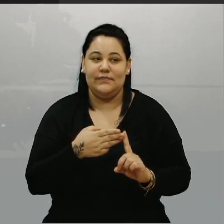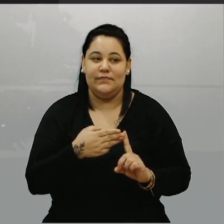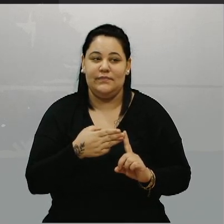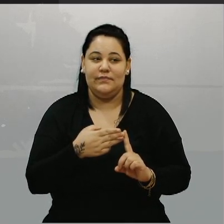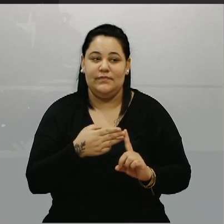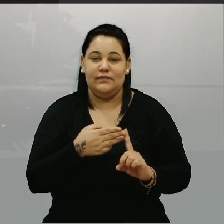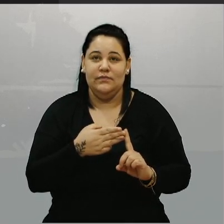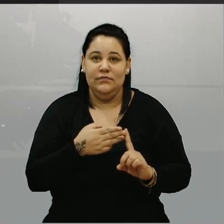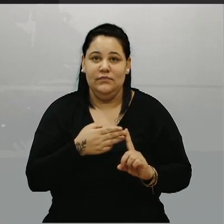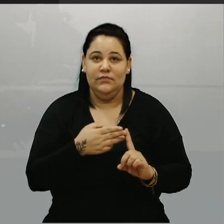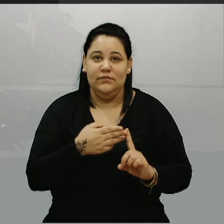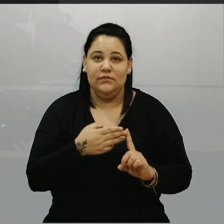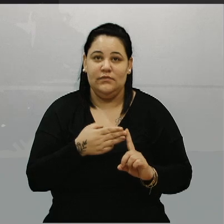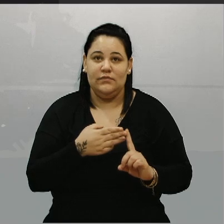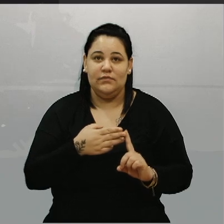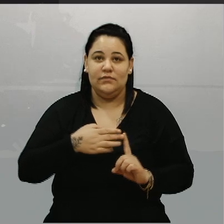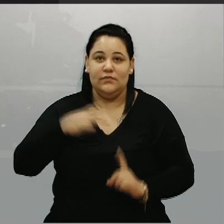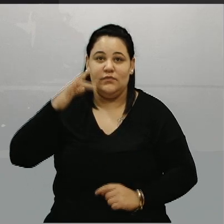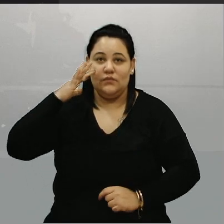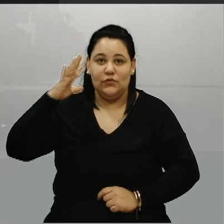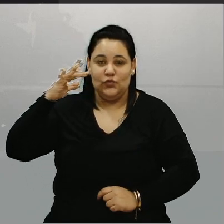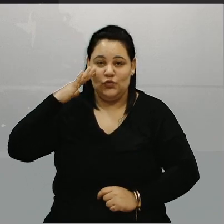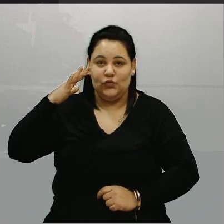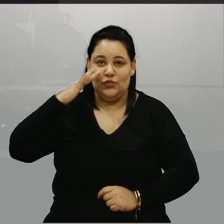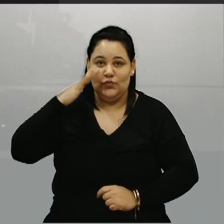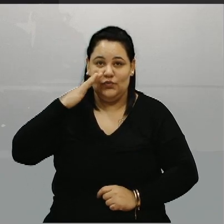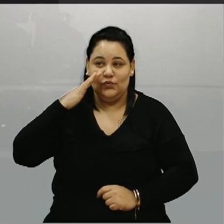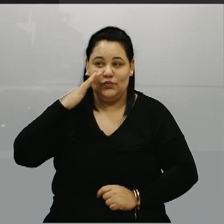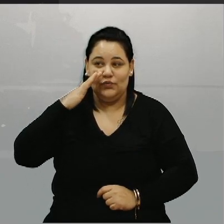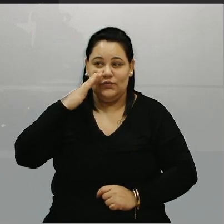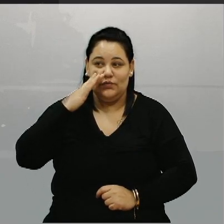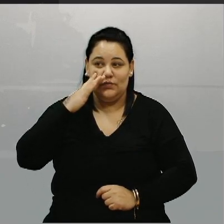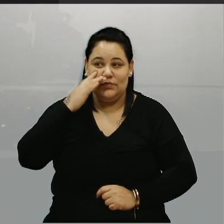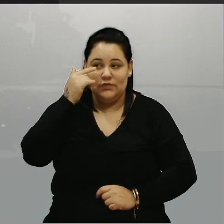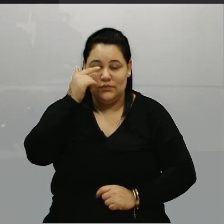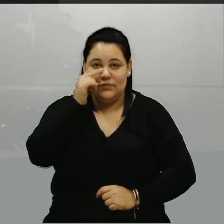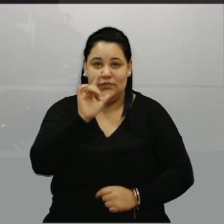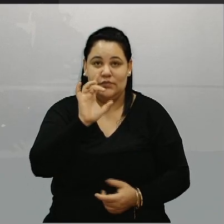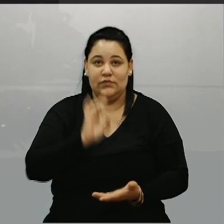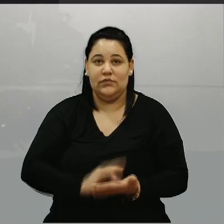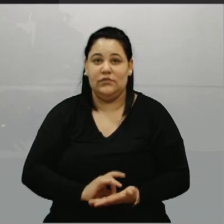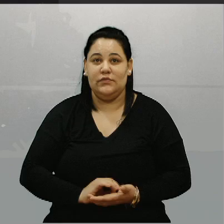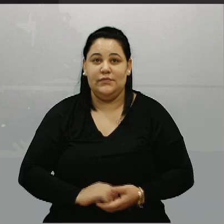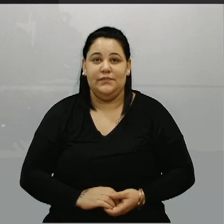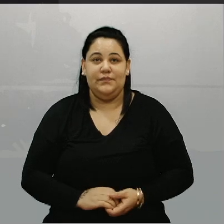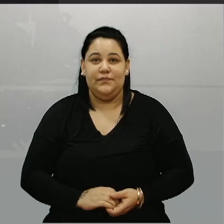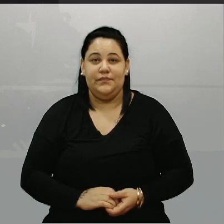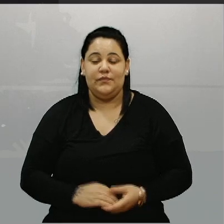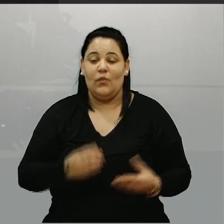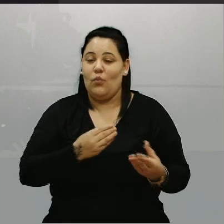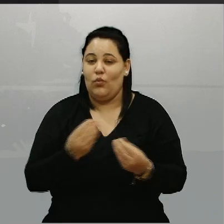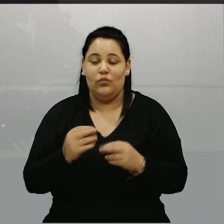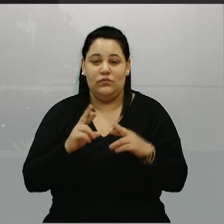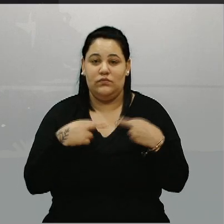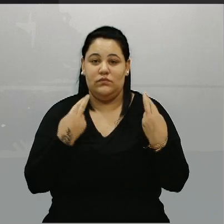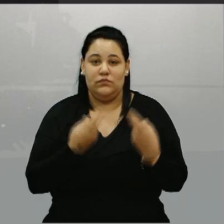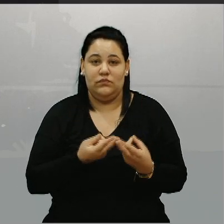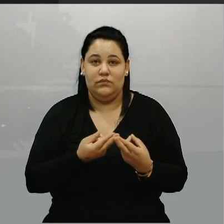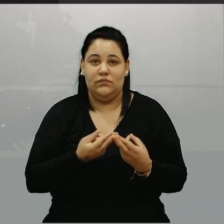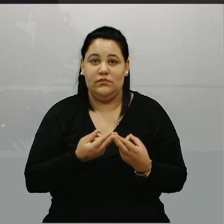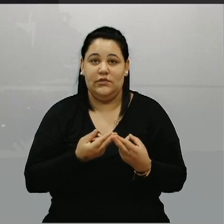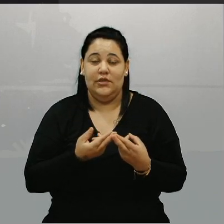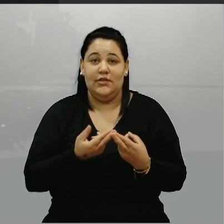sonho, e esse sonho aconteceu. Foram muitas reuniões, foi